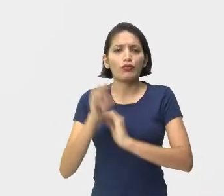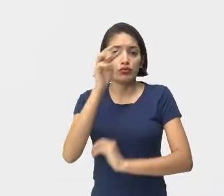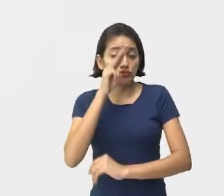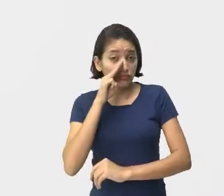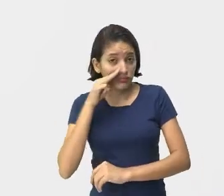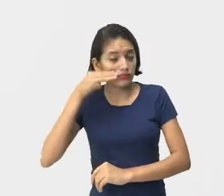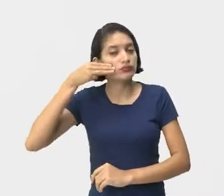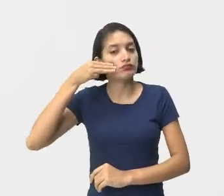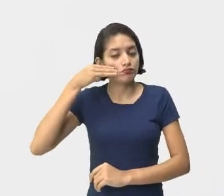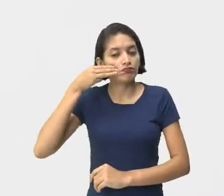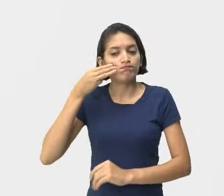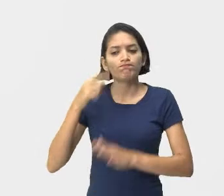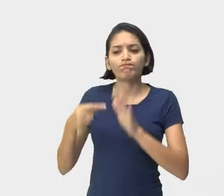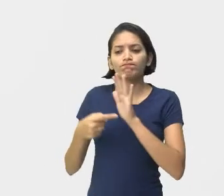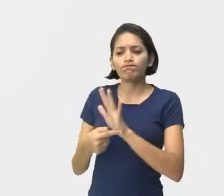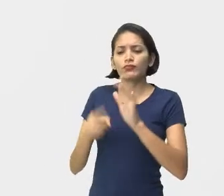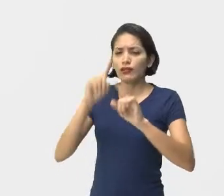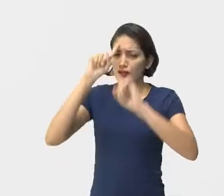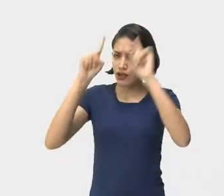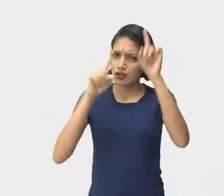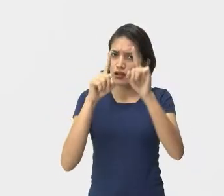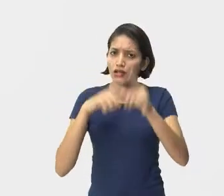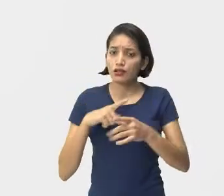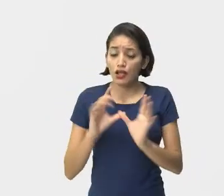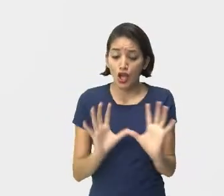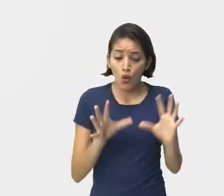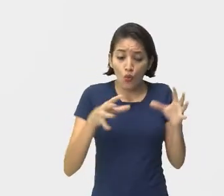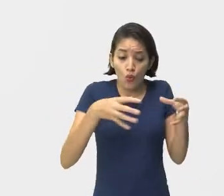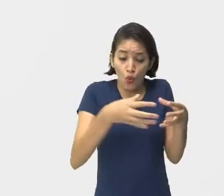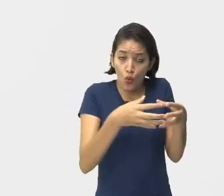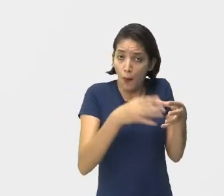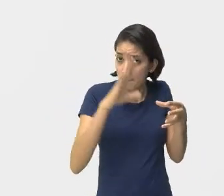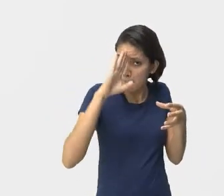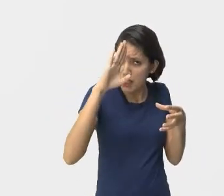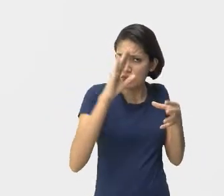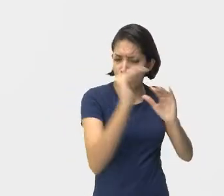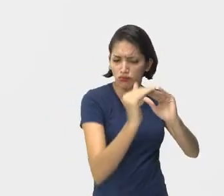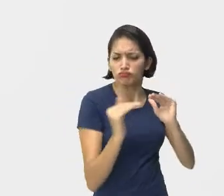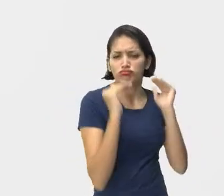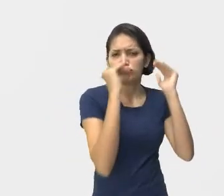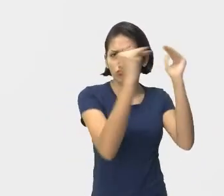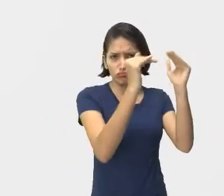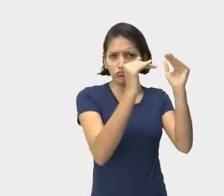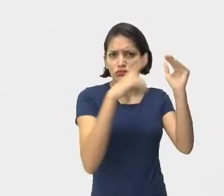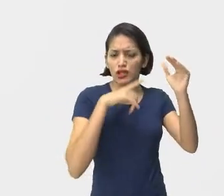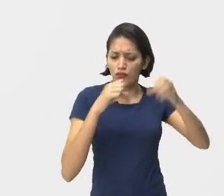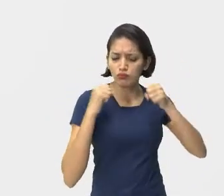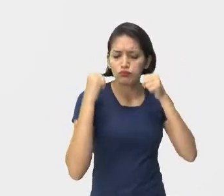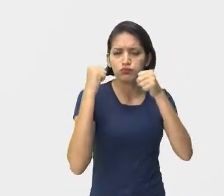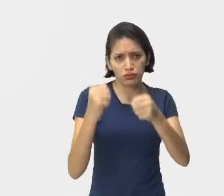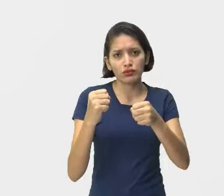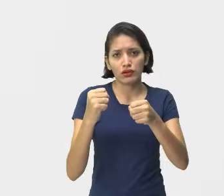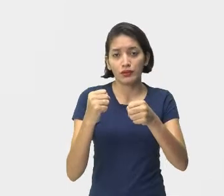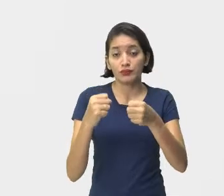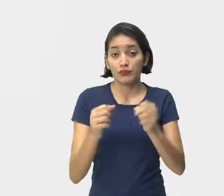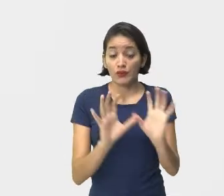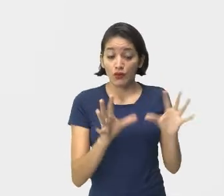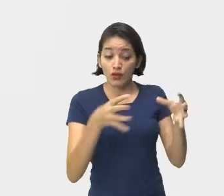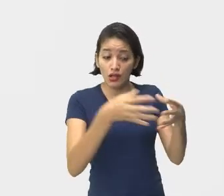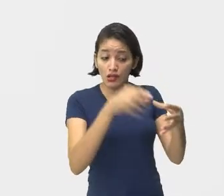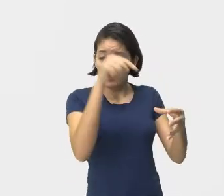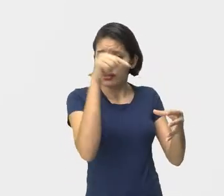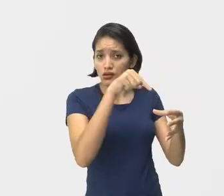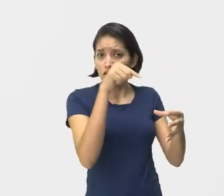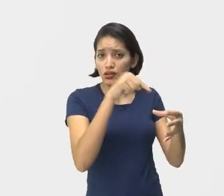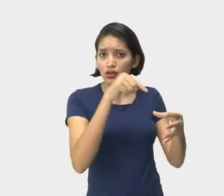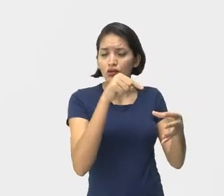sua ideia, que há uma classe dominante, é uma classe que detém o poder. E essa classe dominante,